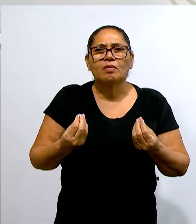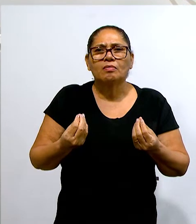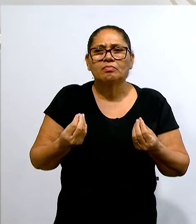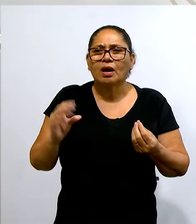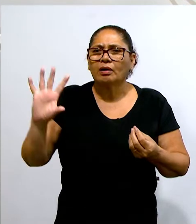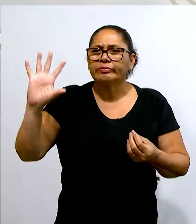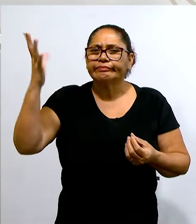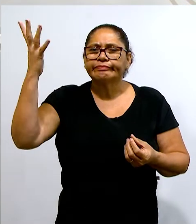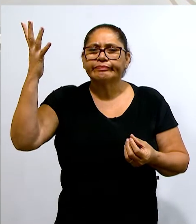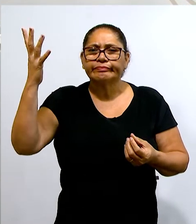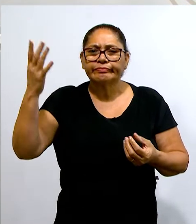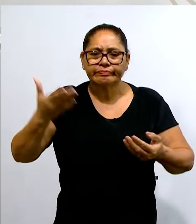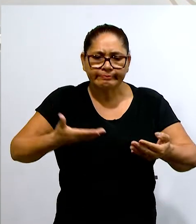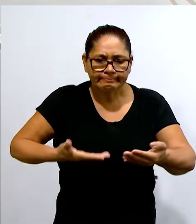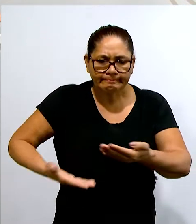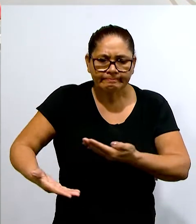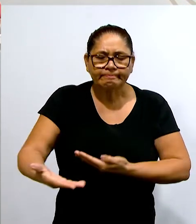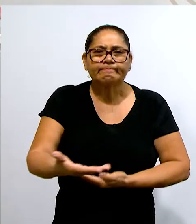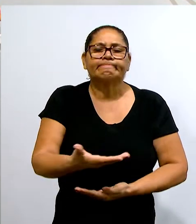ocorrerão essas interações.